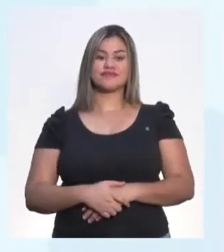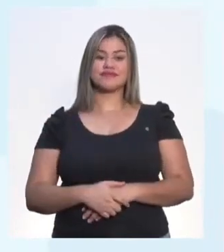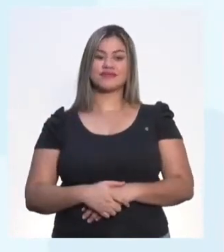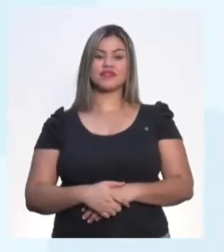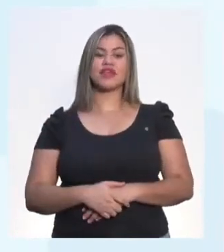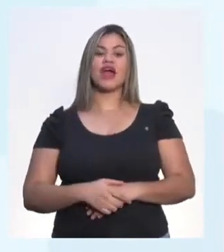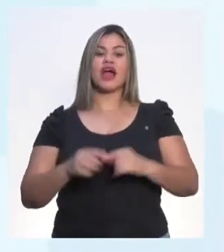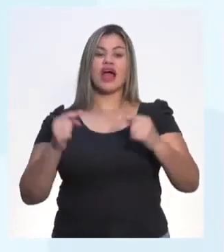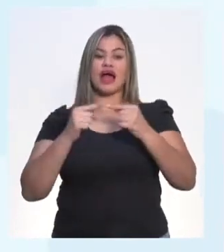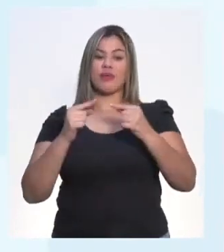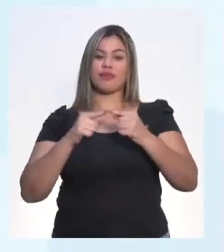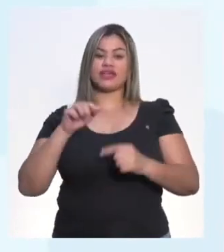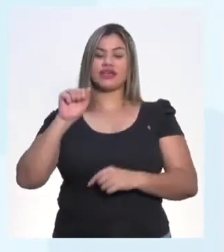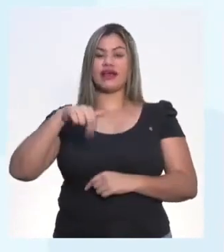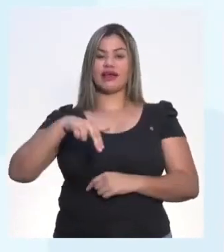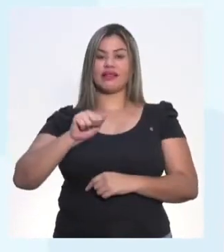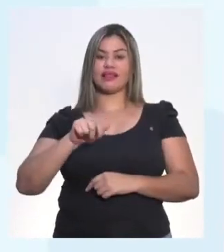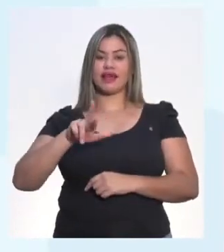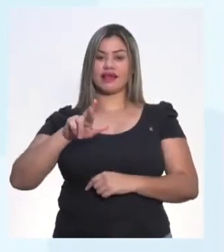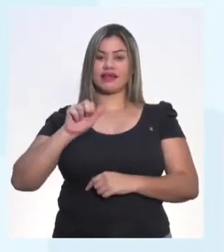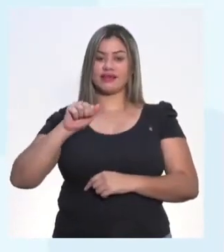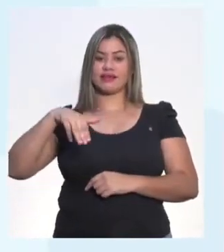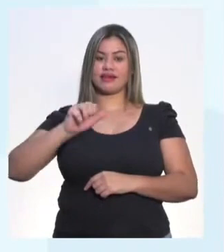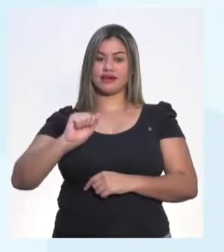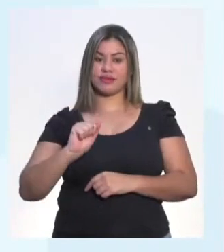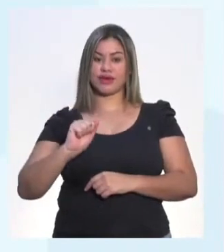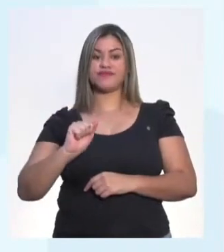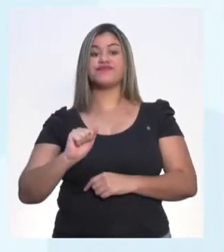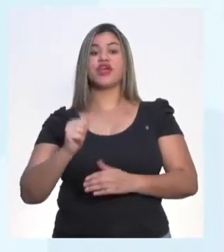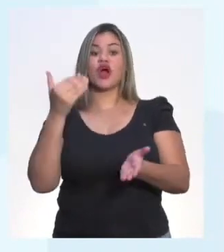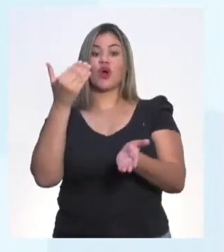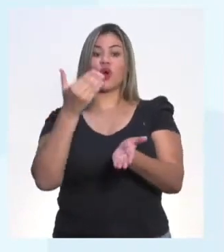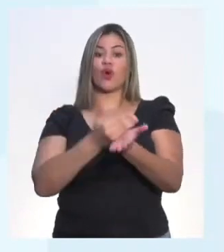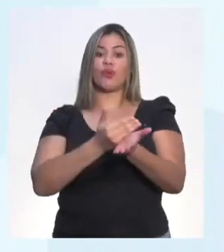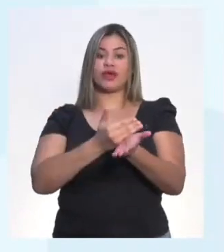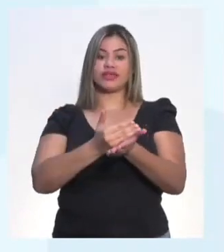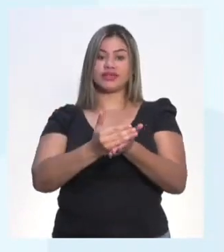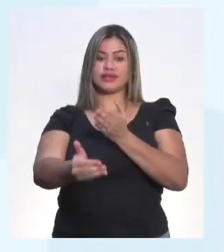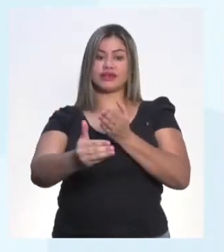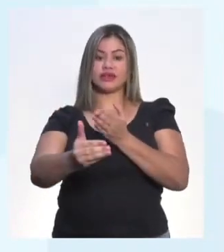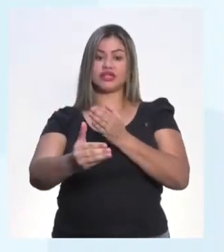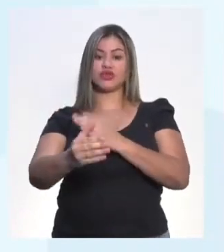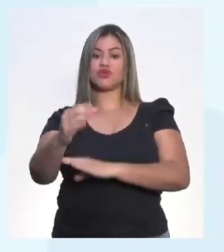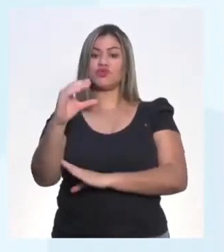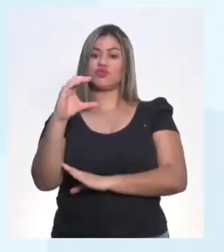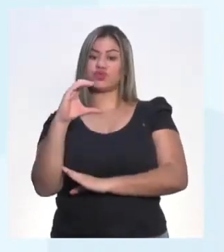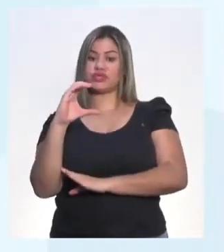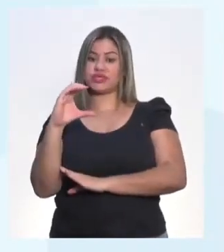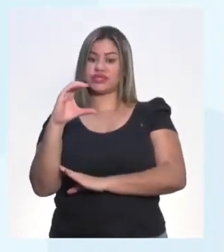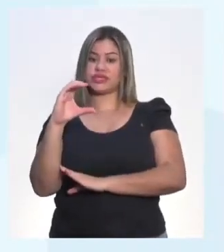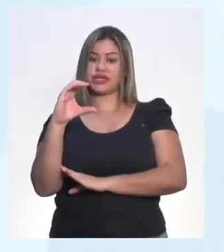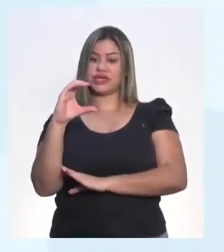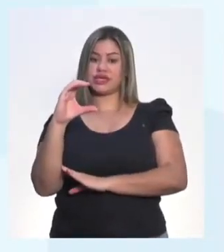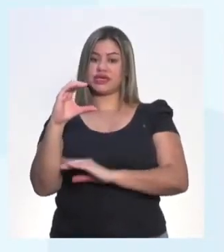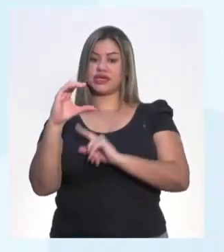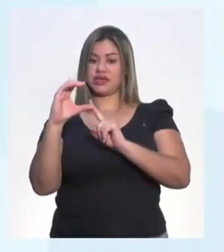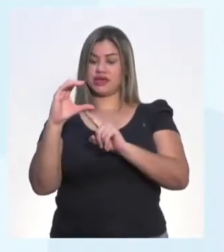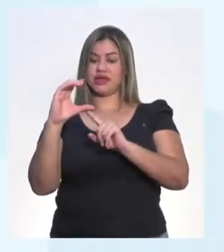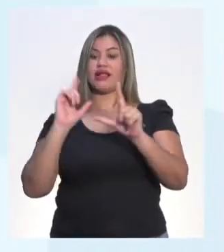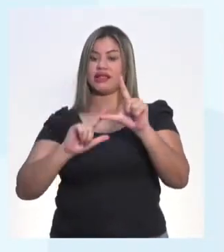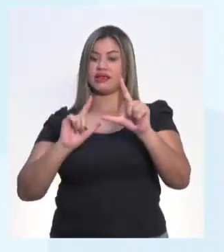Atividade 3, pessoal, preste atenção. Quantos anagramas, começando por